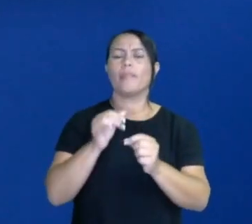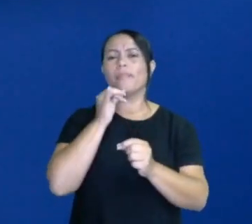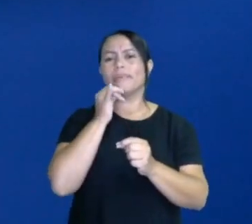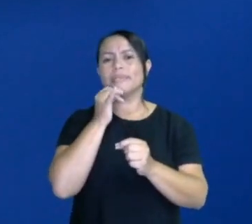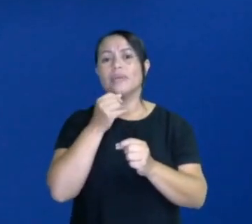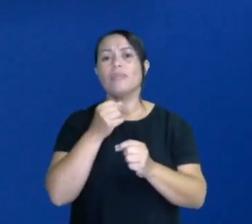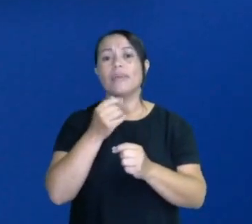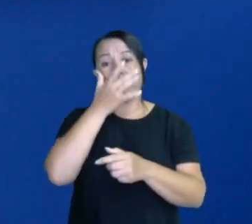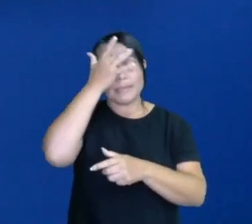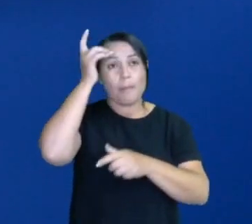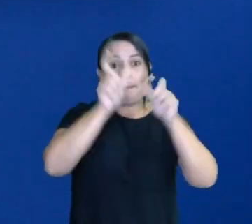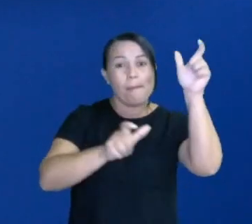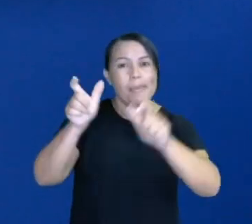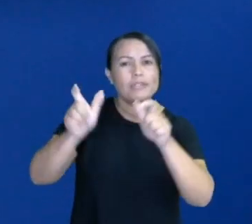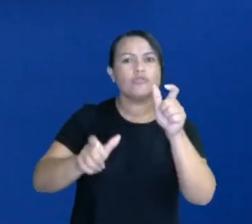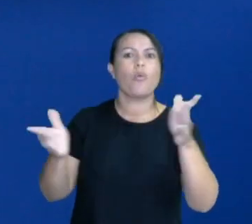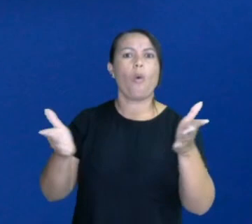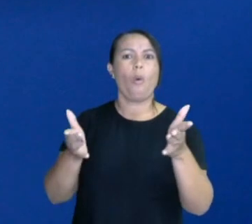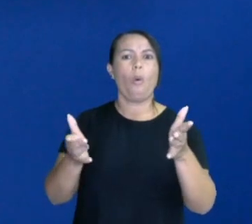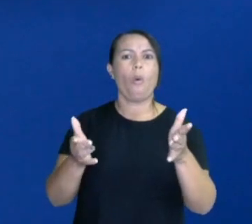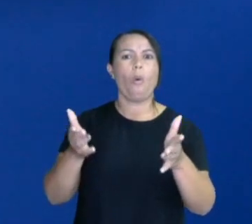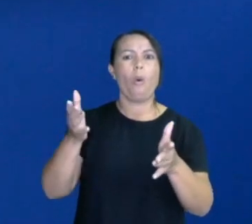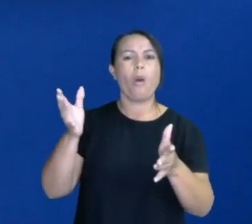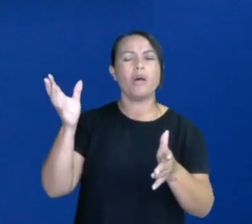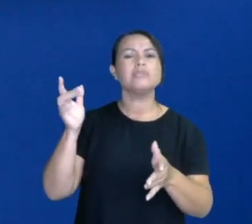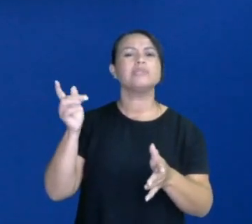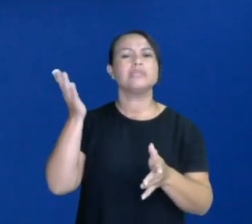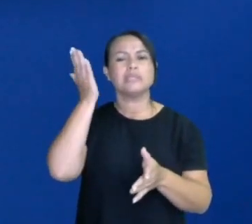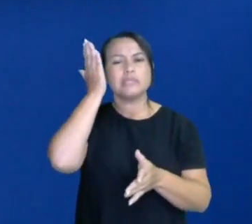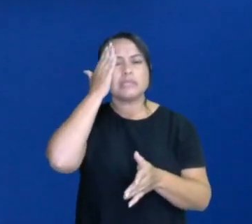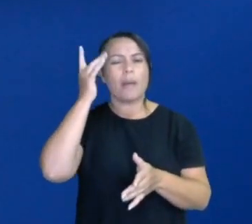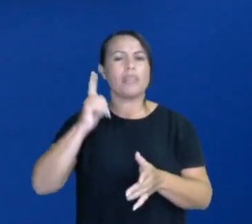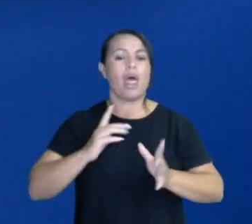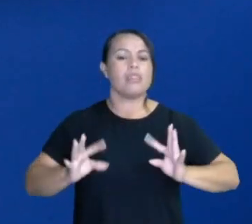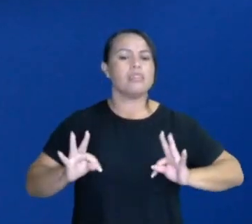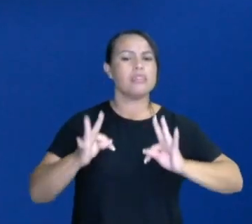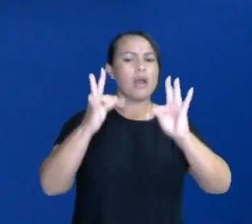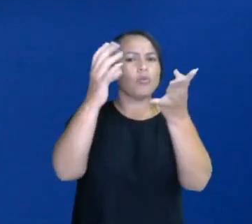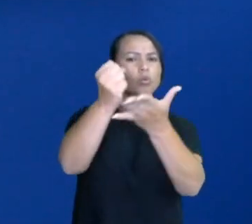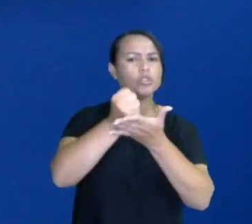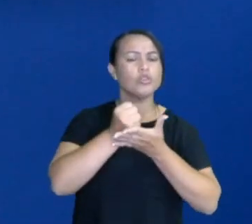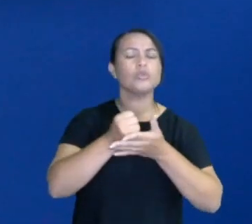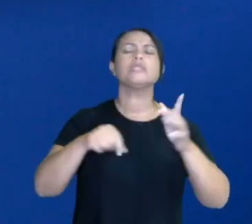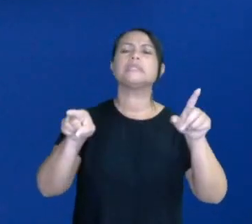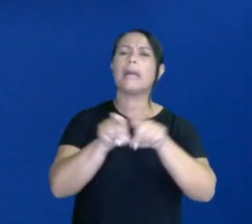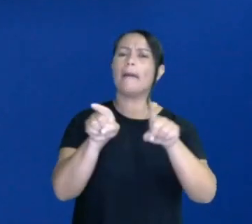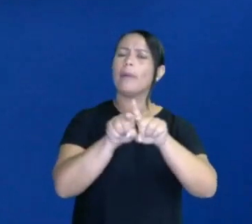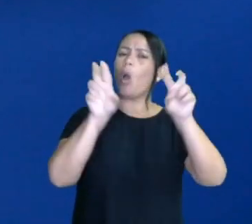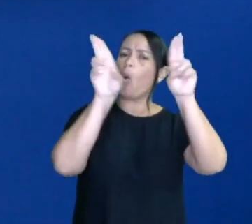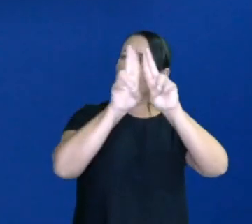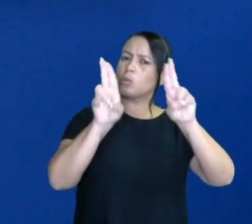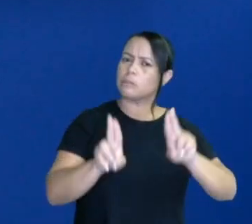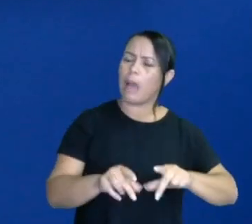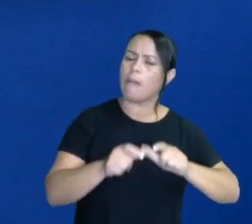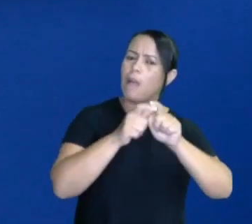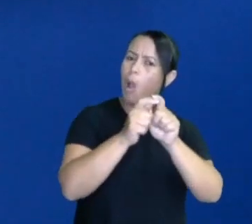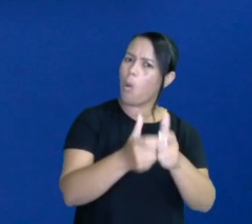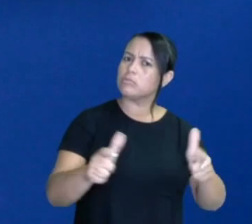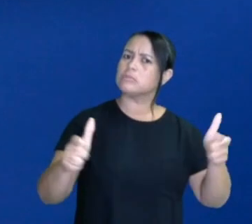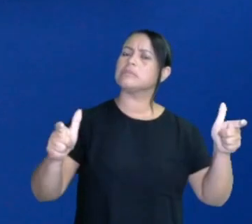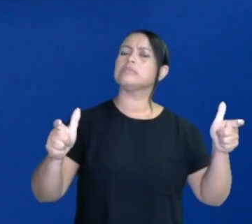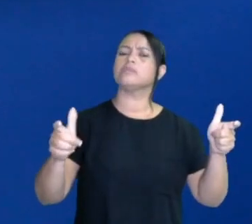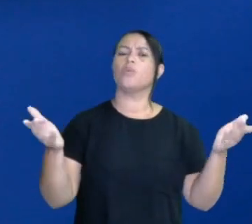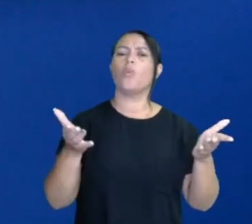humanidade cresceu de forma tecnológica como um todo, então os mapas eles também conseguiram essa amplitude. Então nós